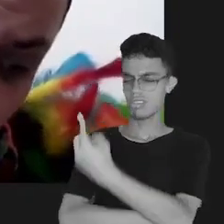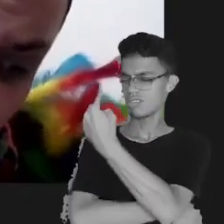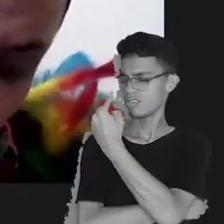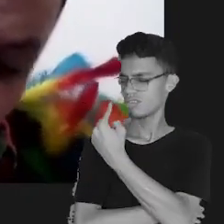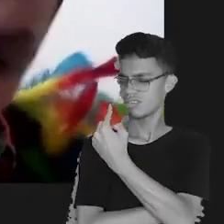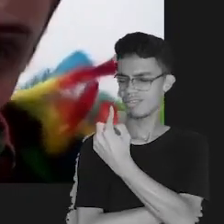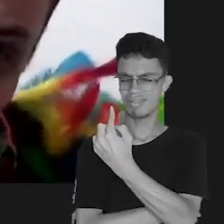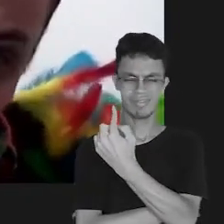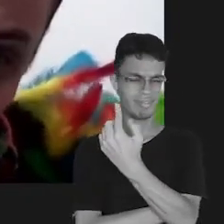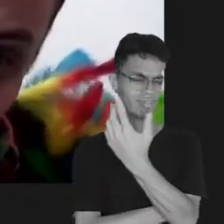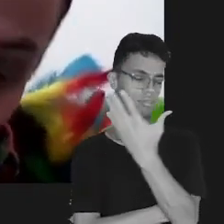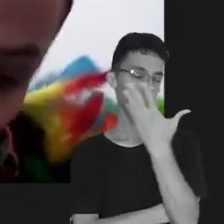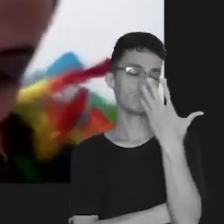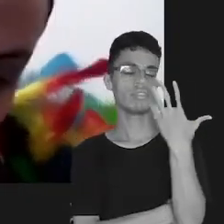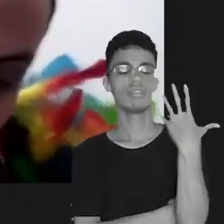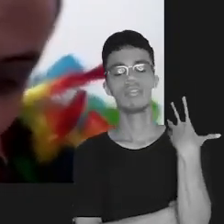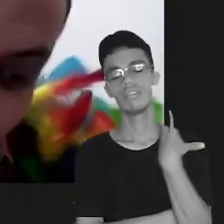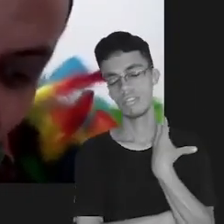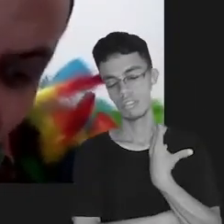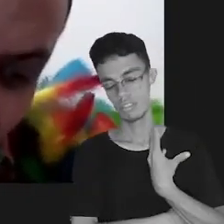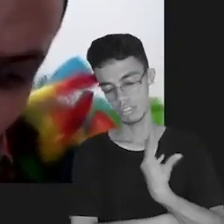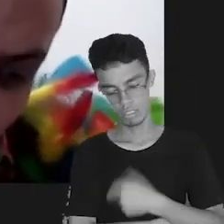fazem gestos de cansaço.